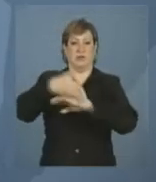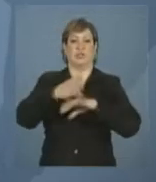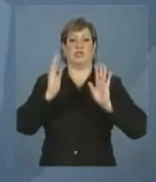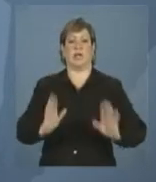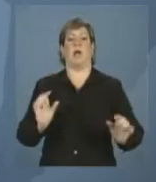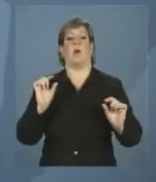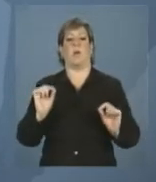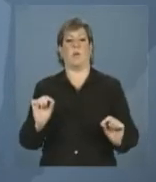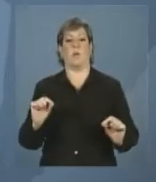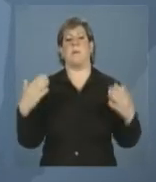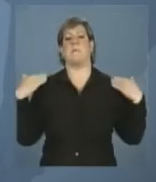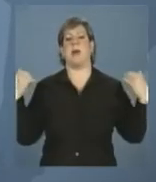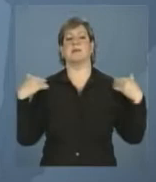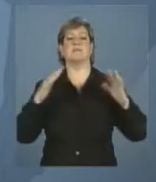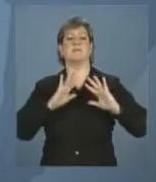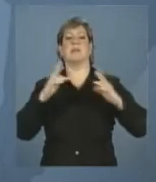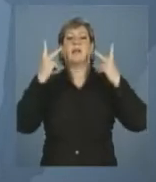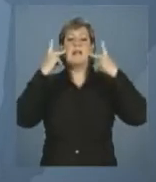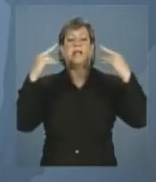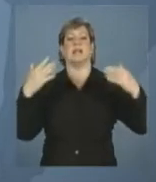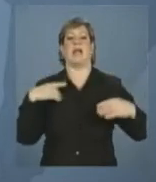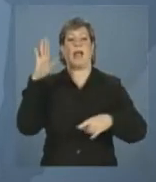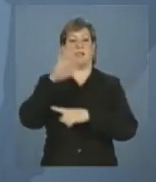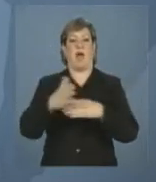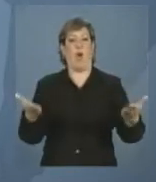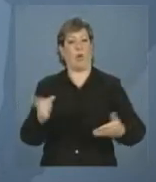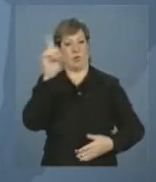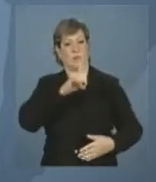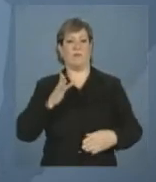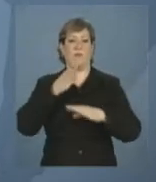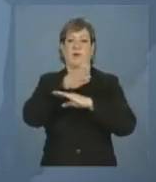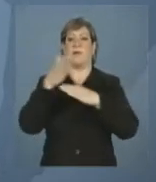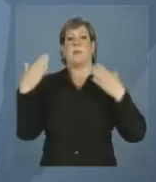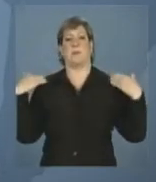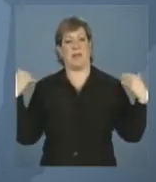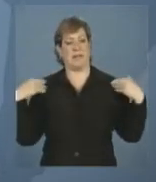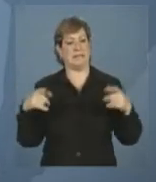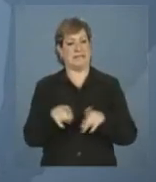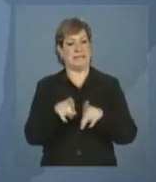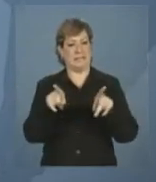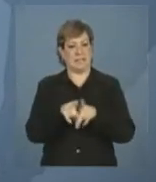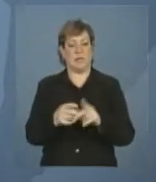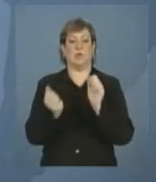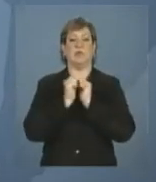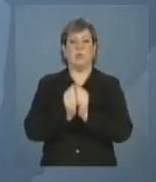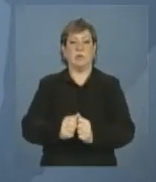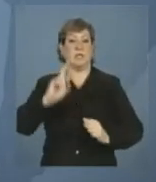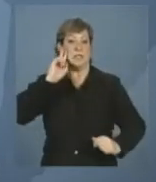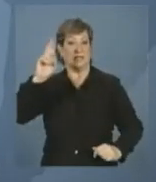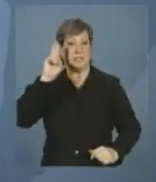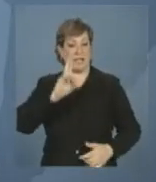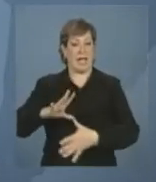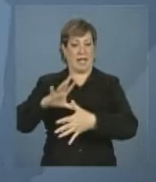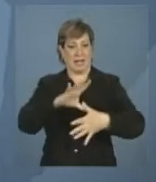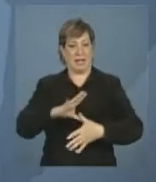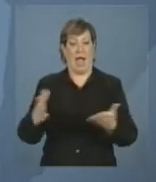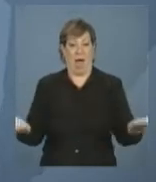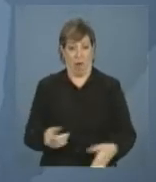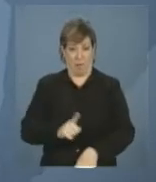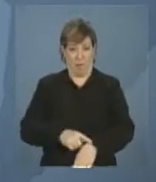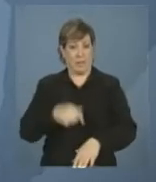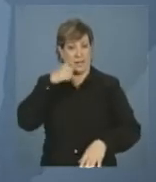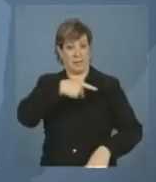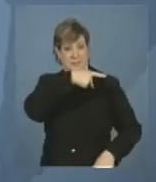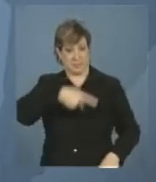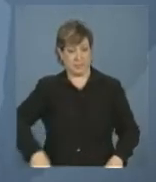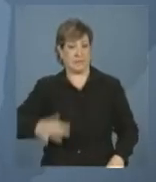passeio informal programado para a tarde deste domingo, também em companhia de líderes das Américas. Neste momento, a